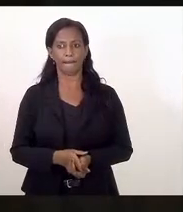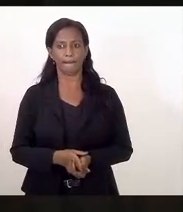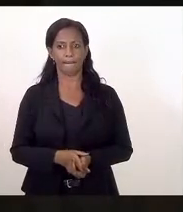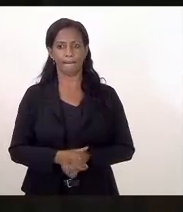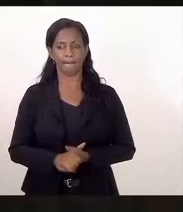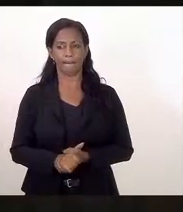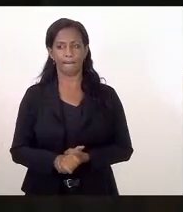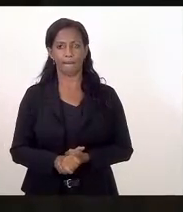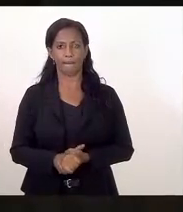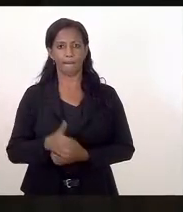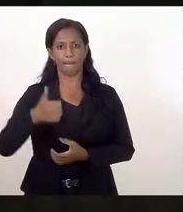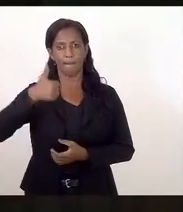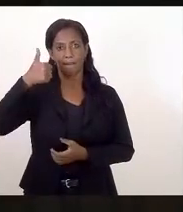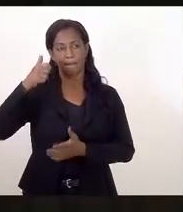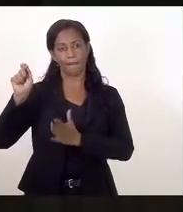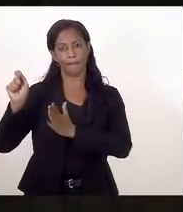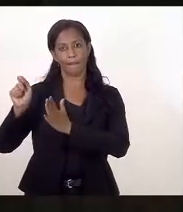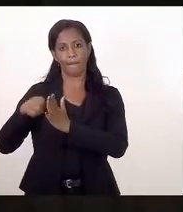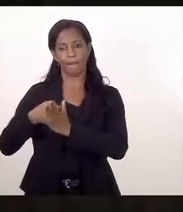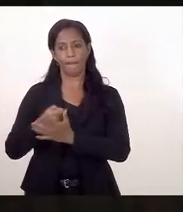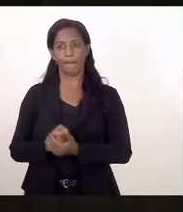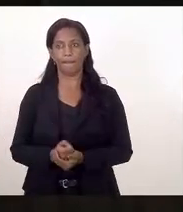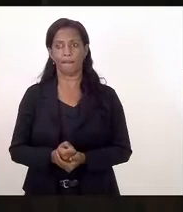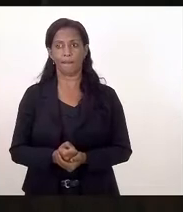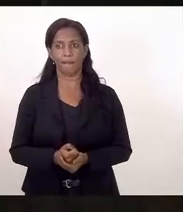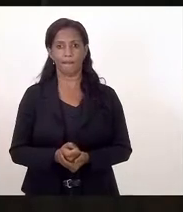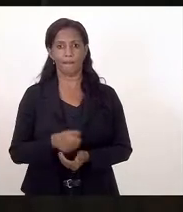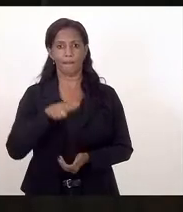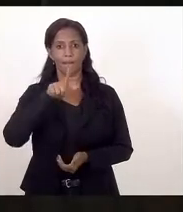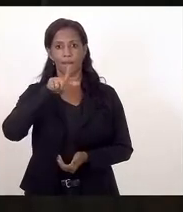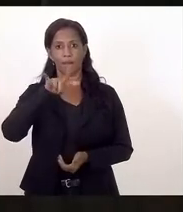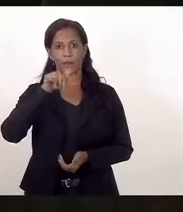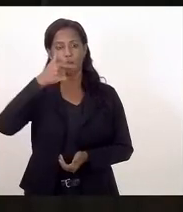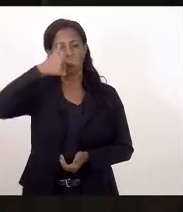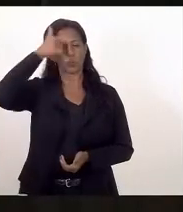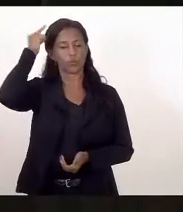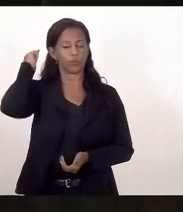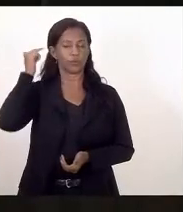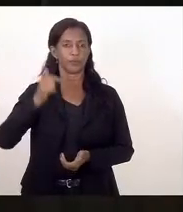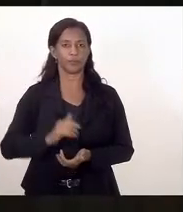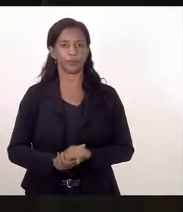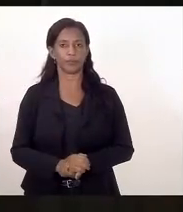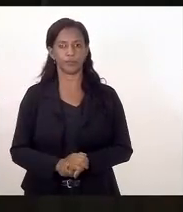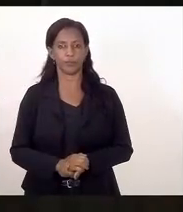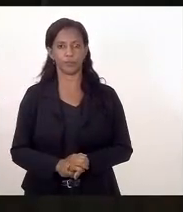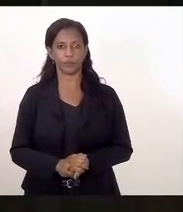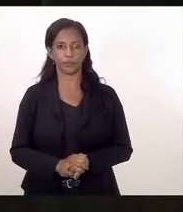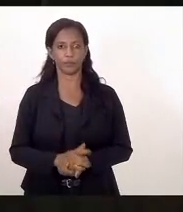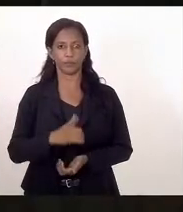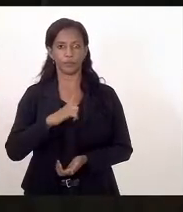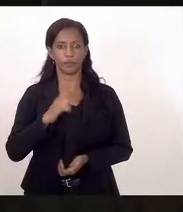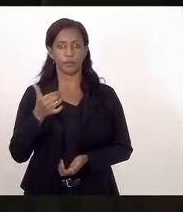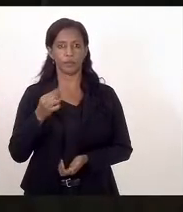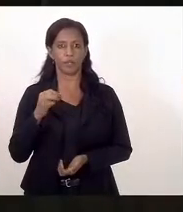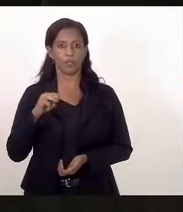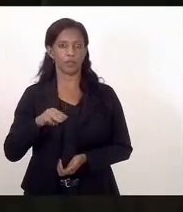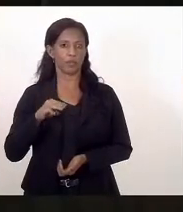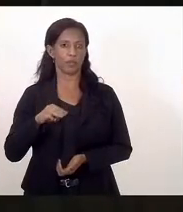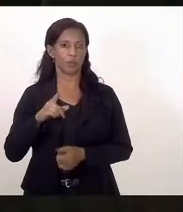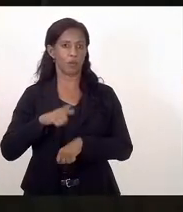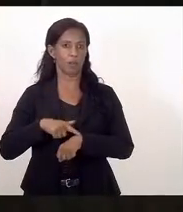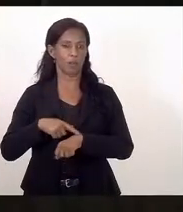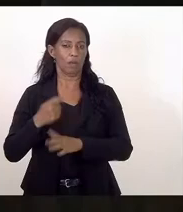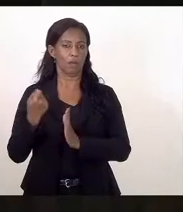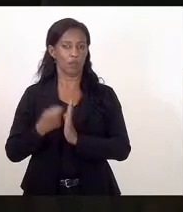Primeiro orador escrito é o nobre deputado Luiz Paulo. Vossa excelência dispõe de 10 minutos no